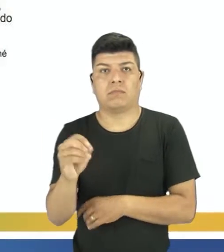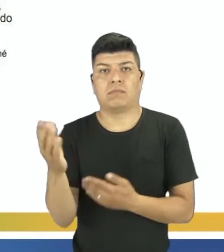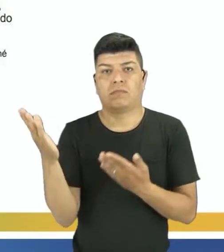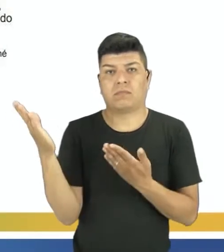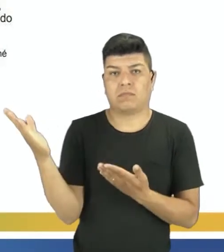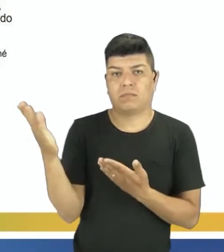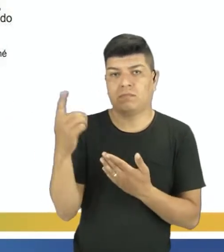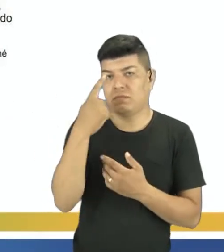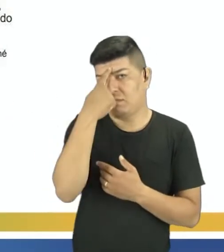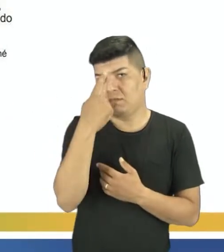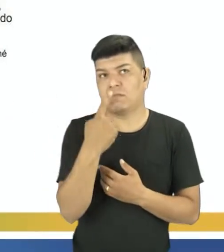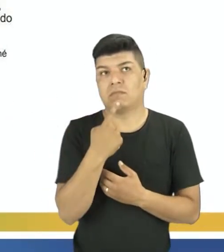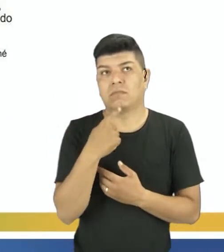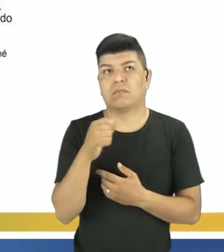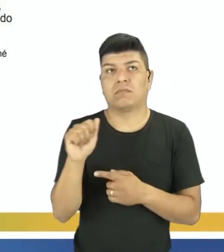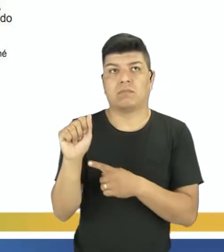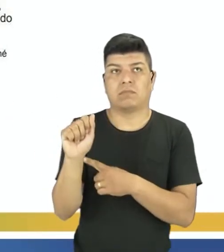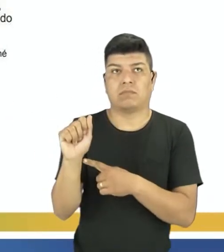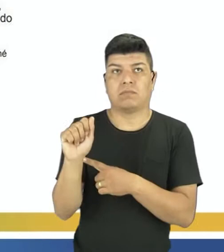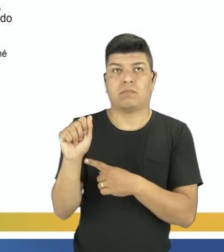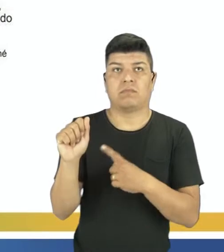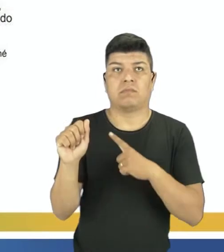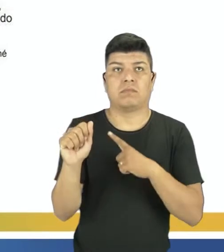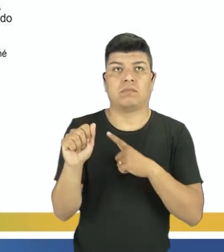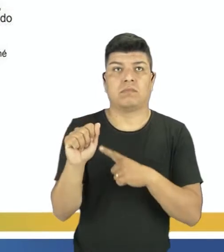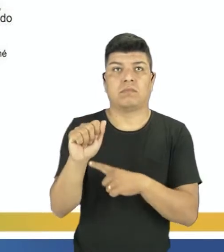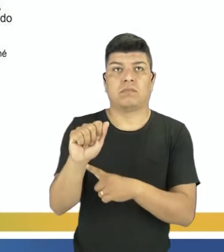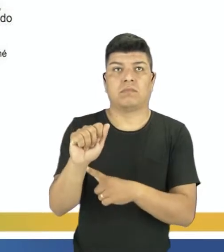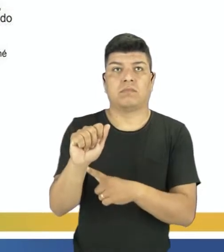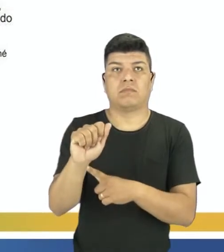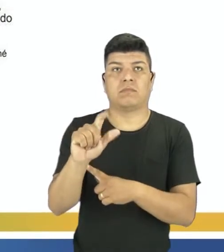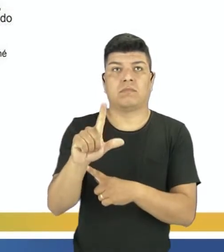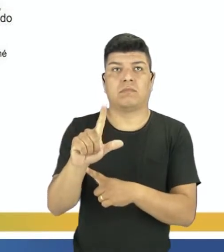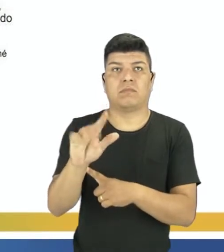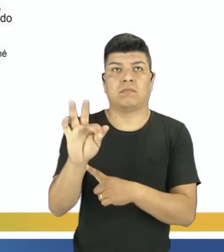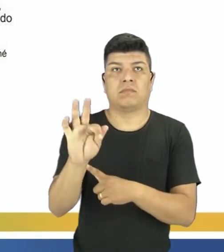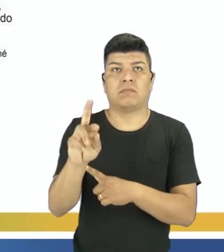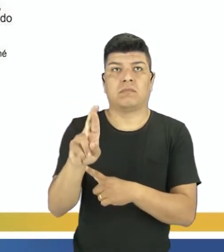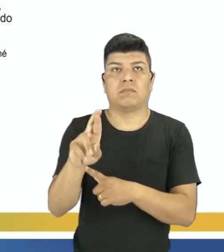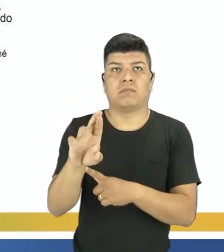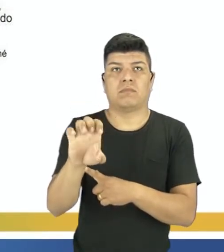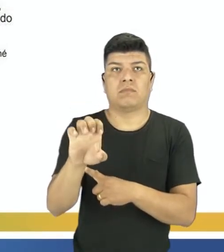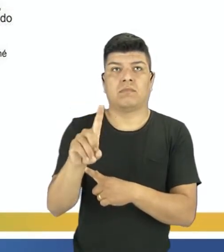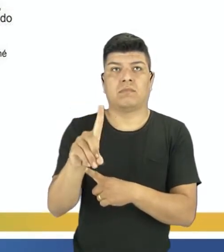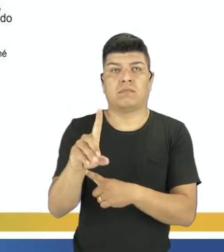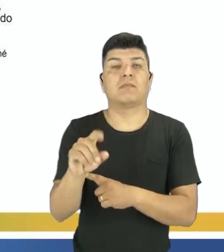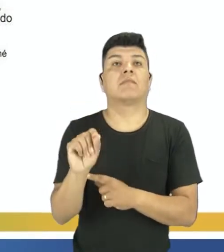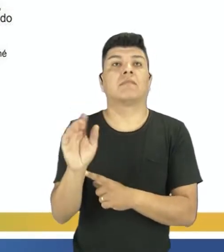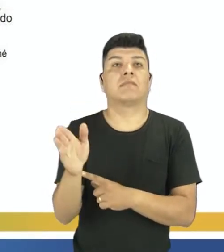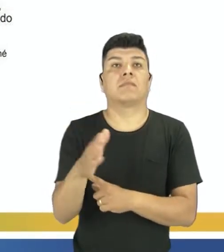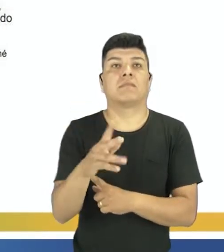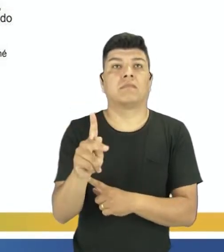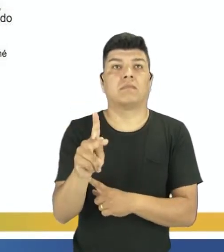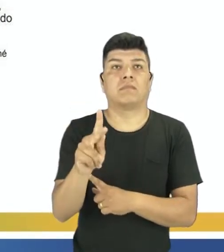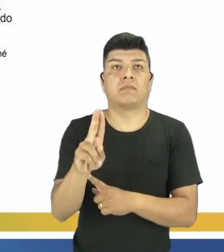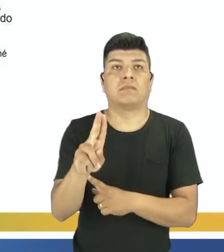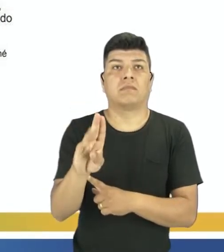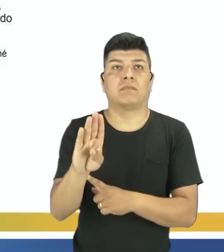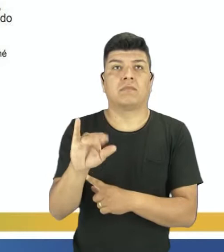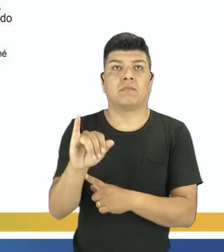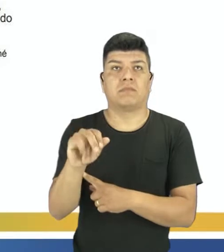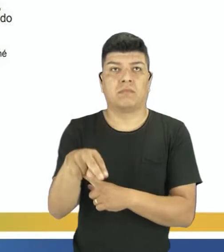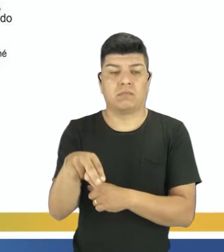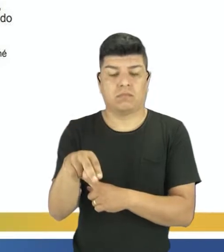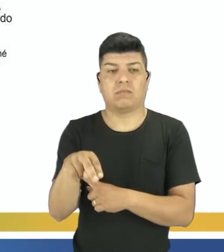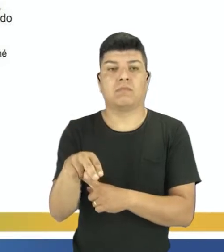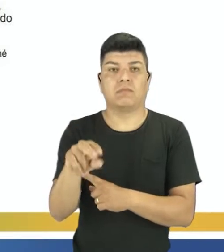letra A. É uma obra de arte do Alfred Kubin, representante do movimento artístico expressionismo.